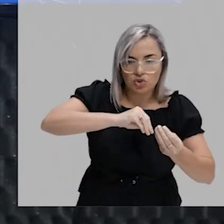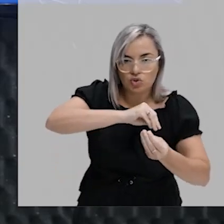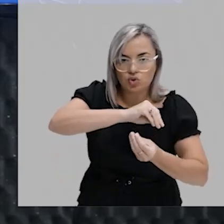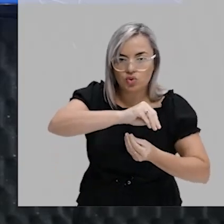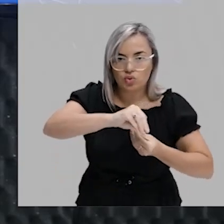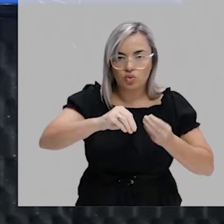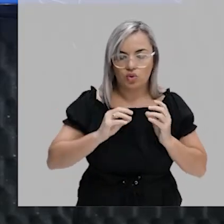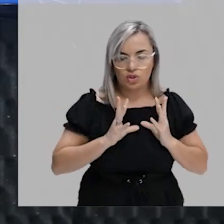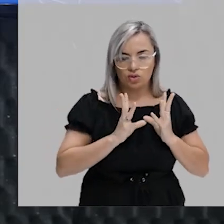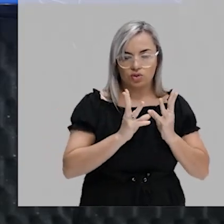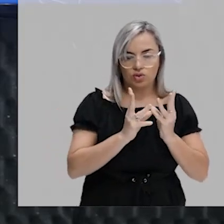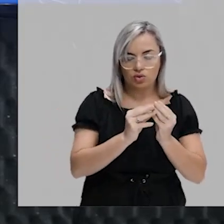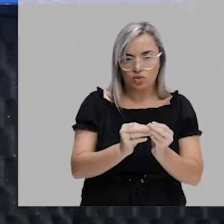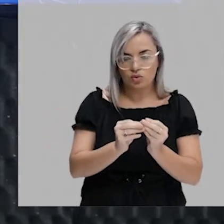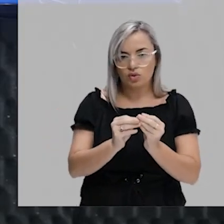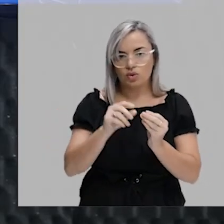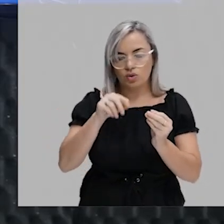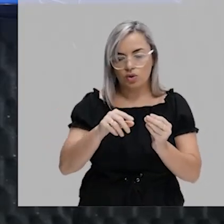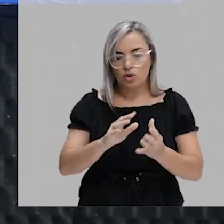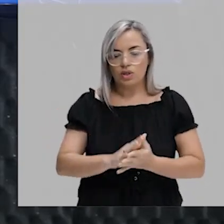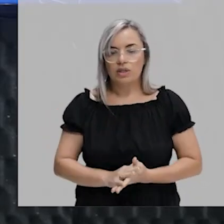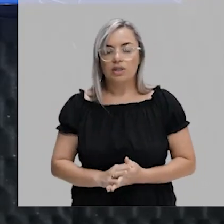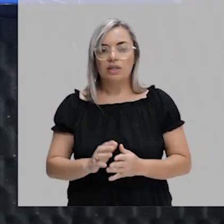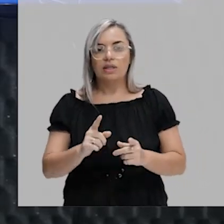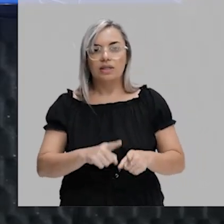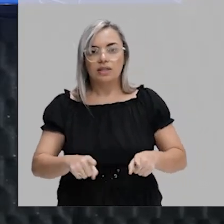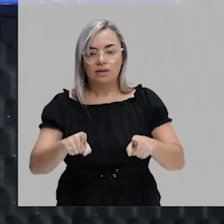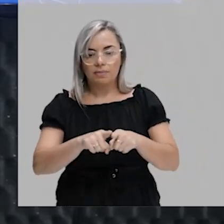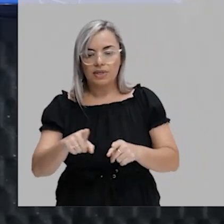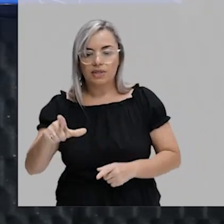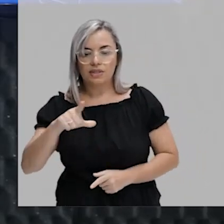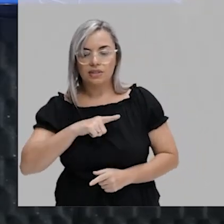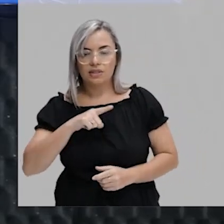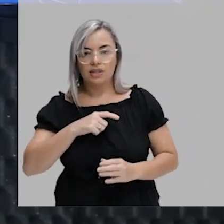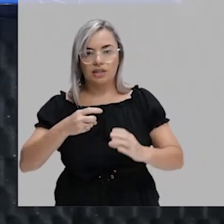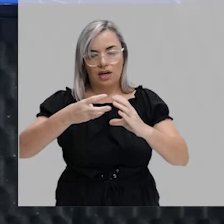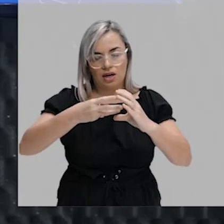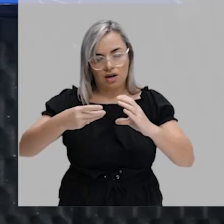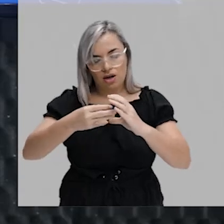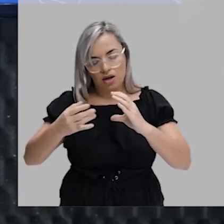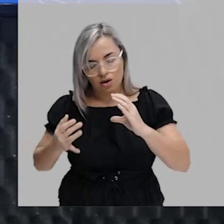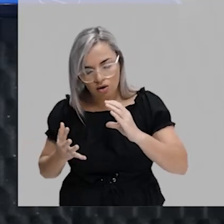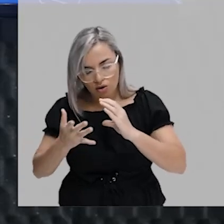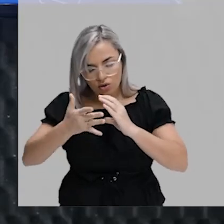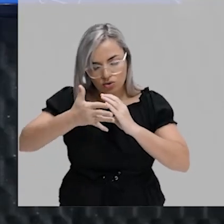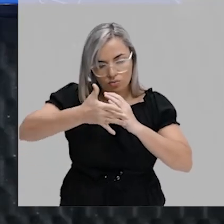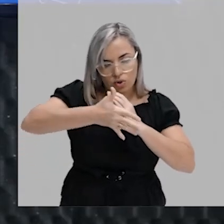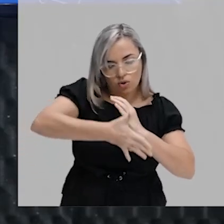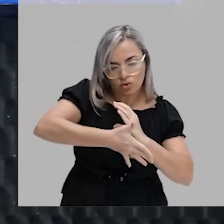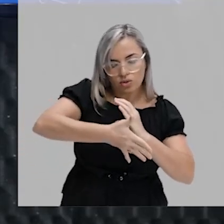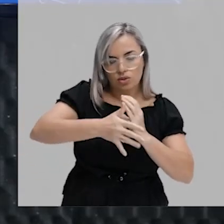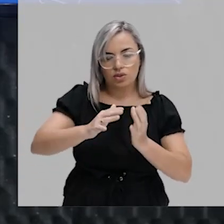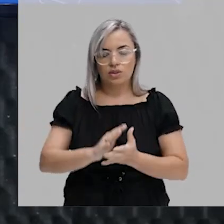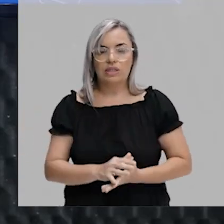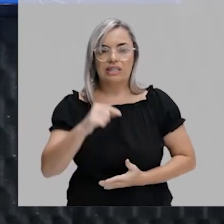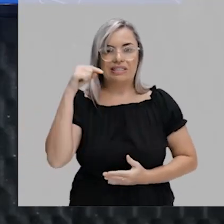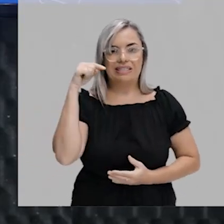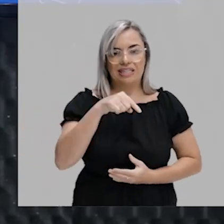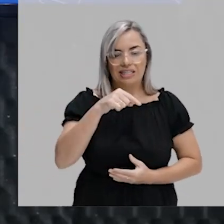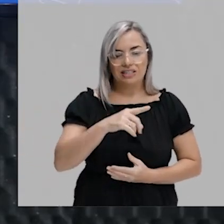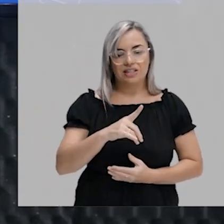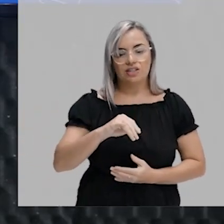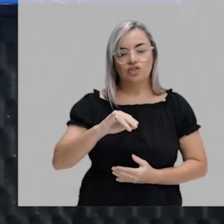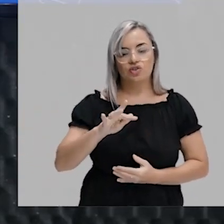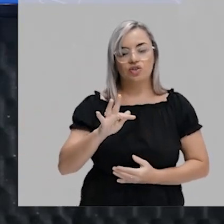clara diferença entre a difusão e a osmose. Na difusão, a gente vai falar de passagem